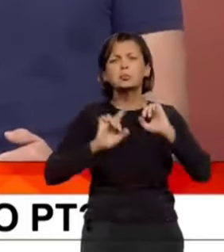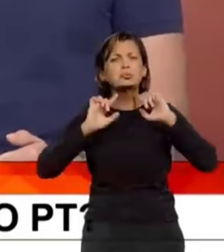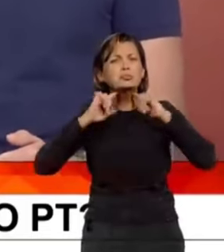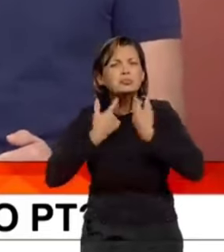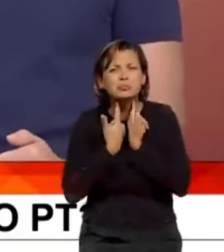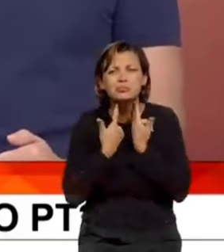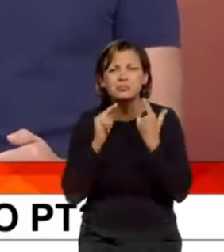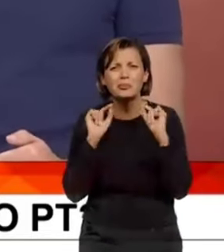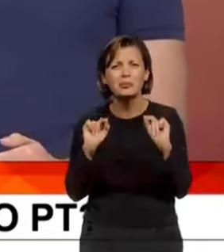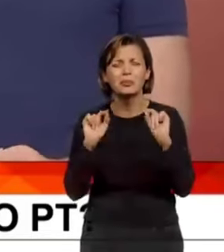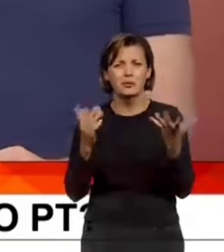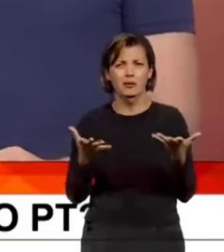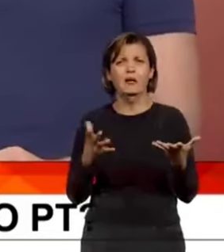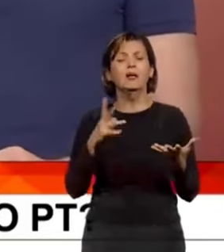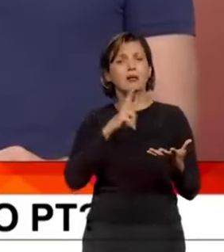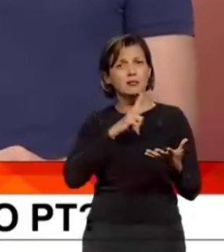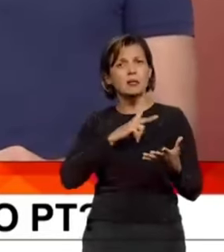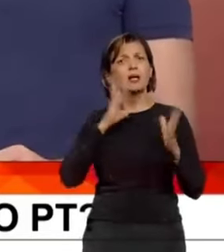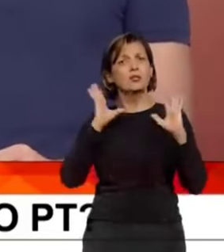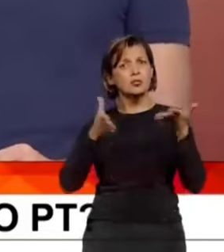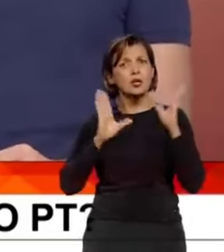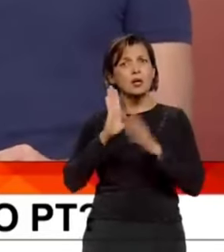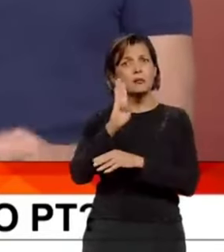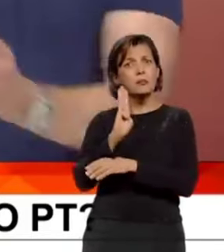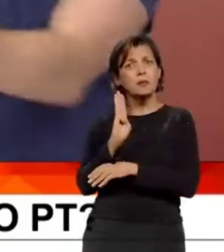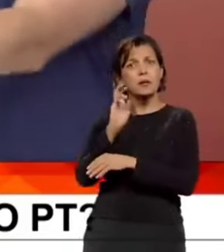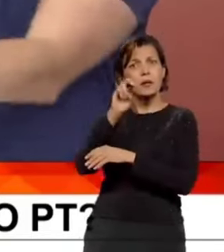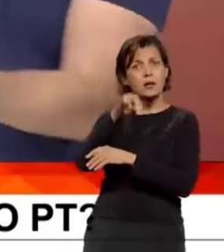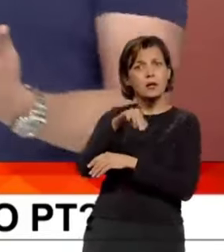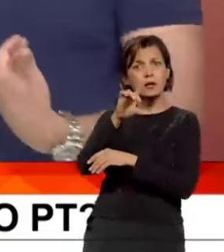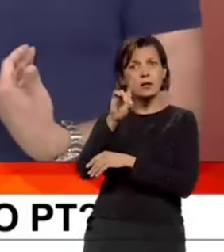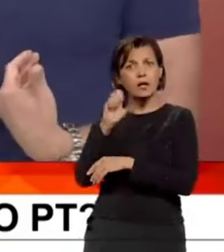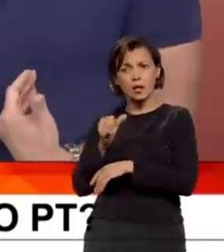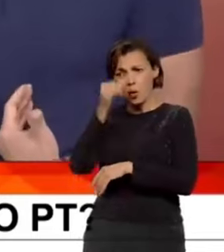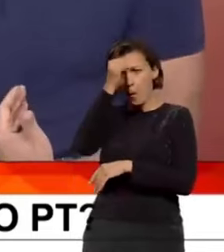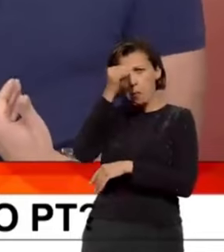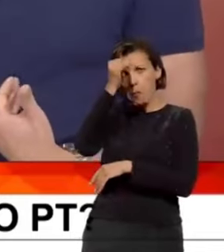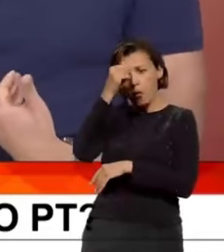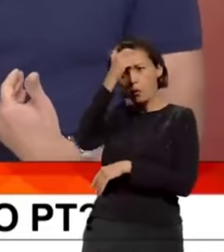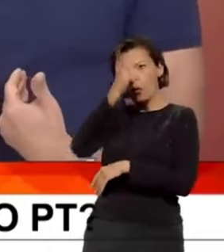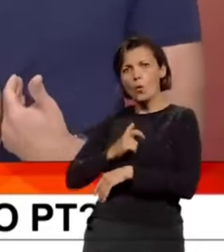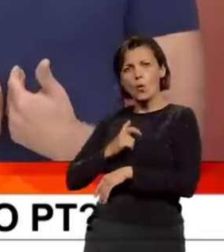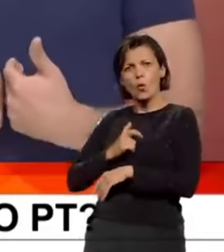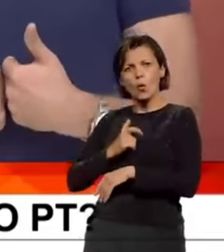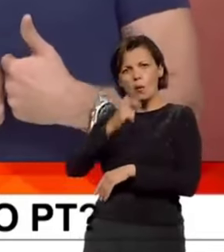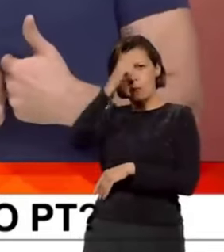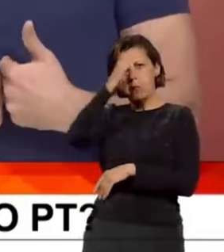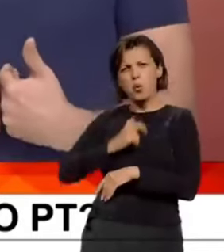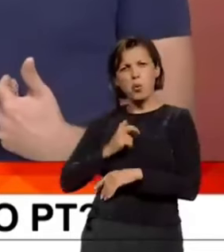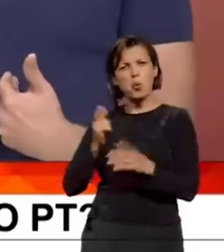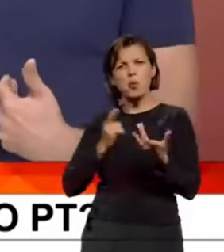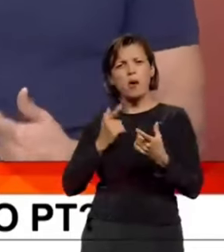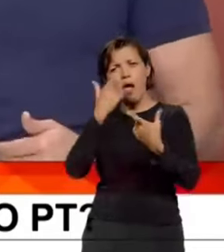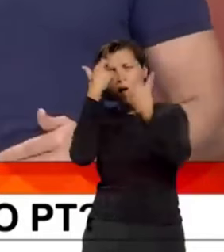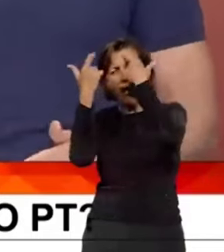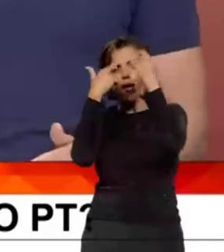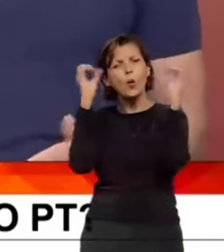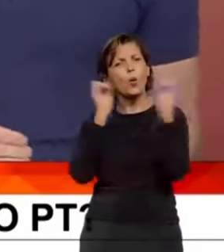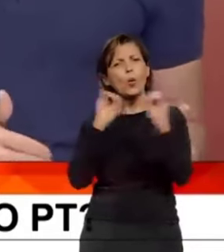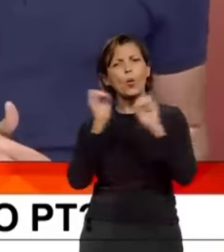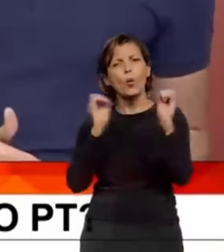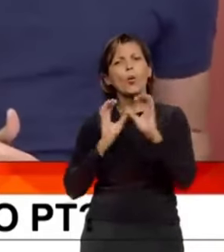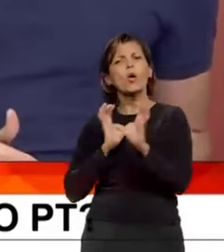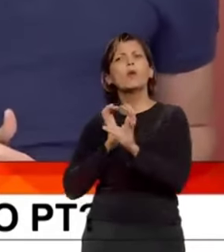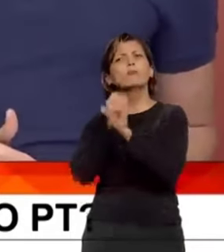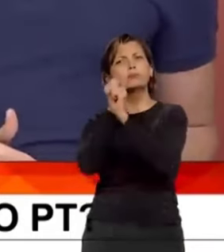tão fraudulento com o nosso povo que eles investir o dinheiro do Ben 10 só que tá falando com alguém que não é bobo aqui né número estratosférico não